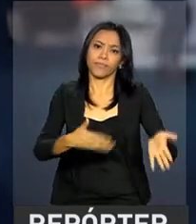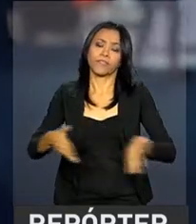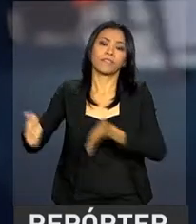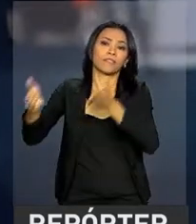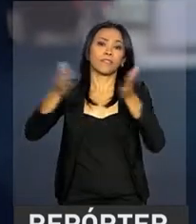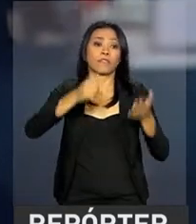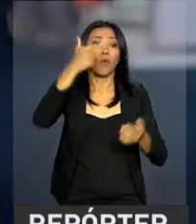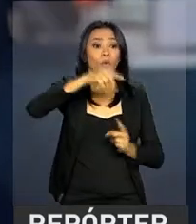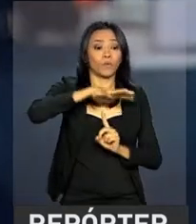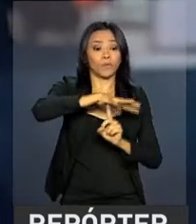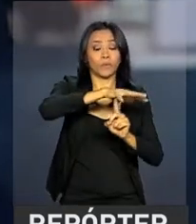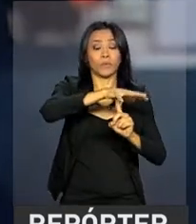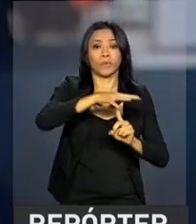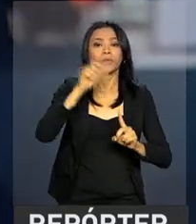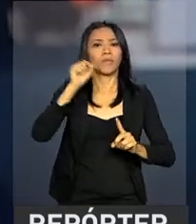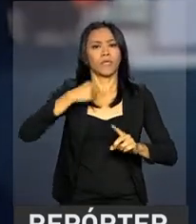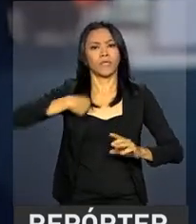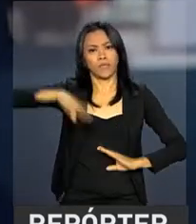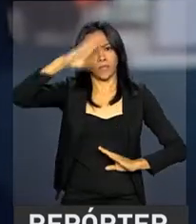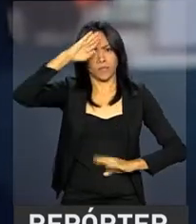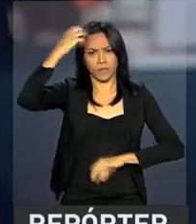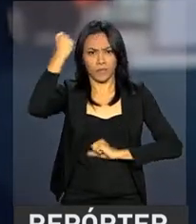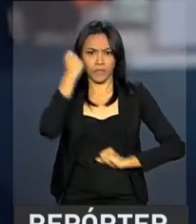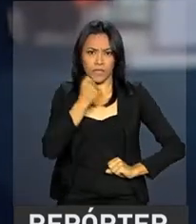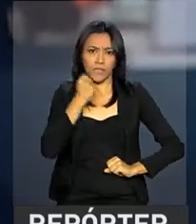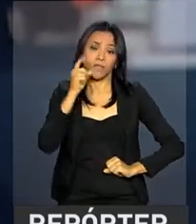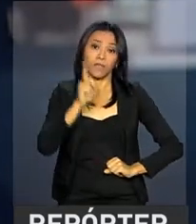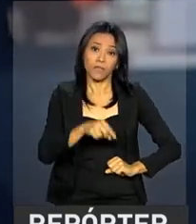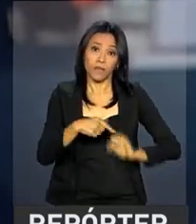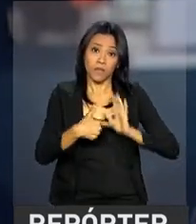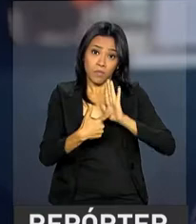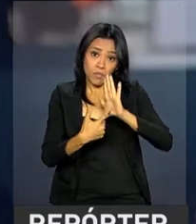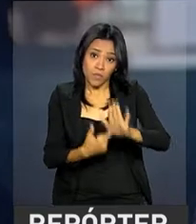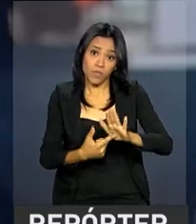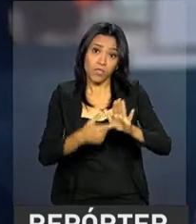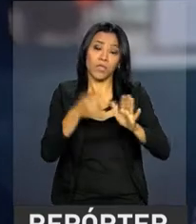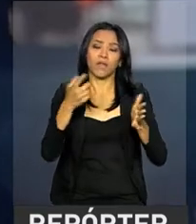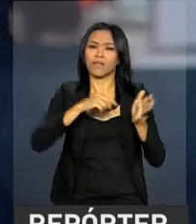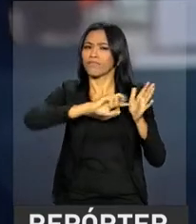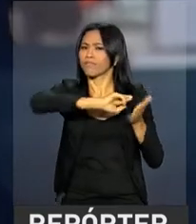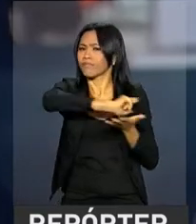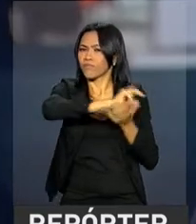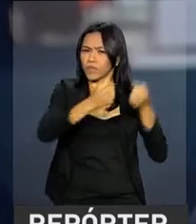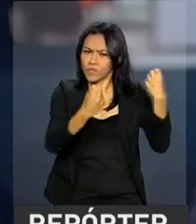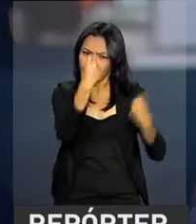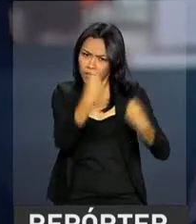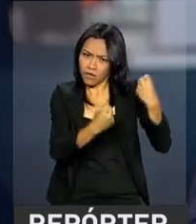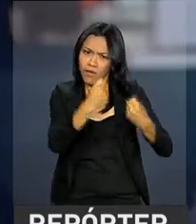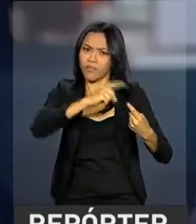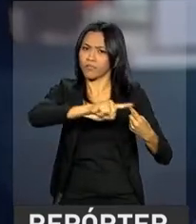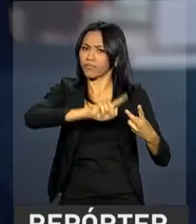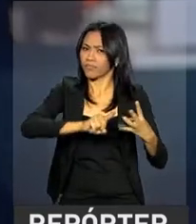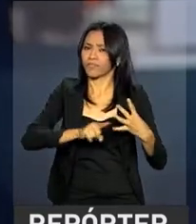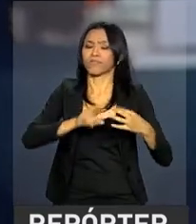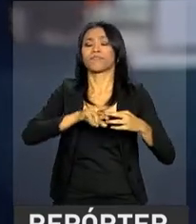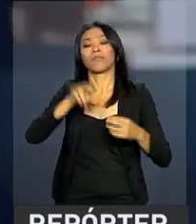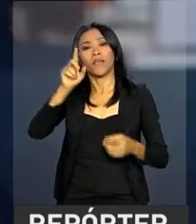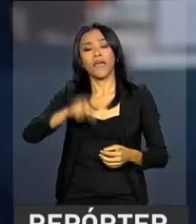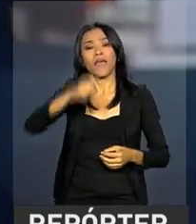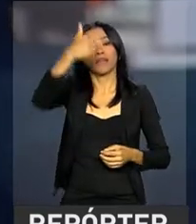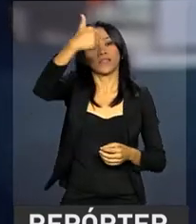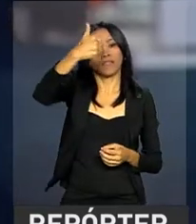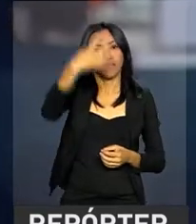Brasileiro ele vai expor, por exemplo, o tanque blindado Guarani. Bom, essa, como eu falei, a 14ª edição aí